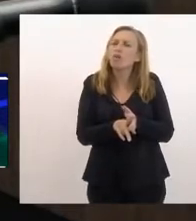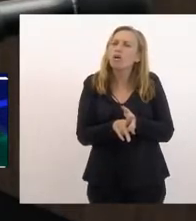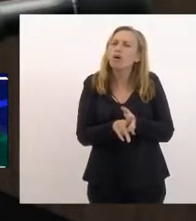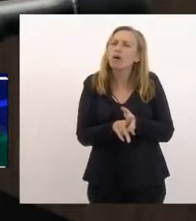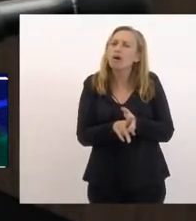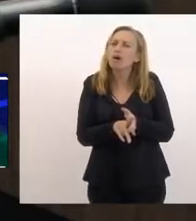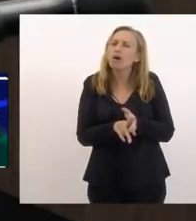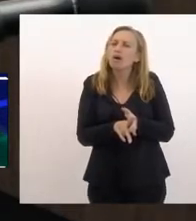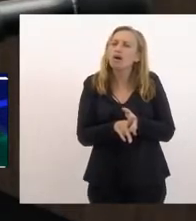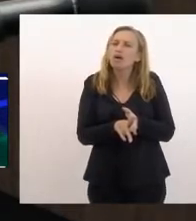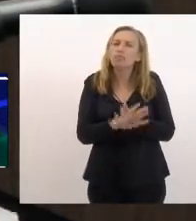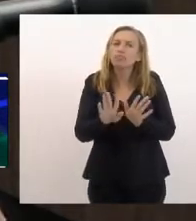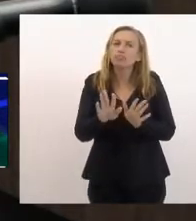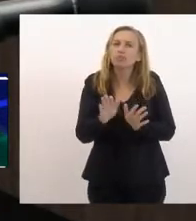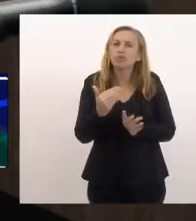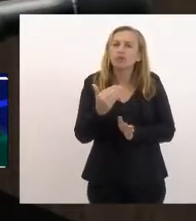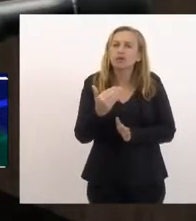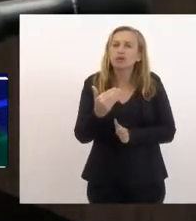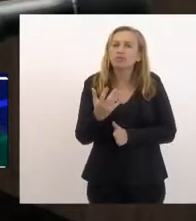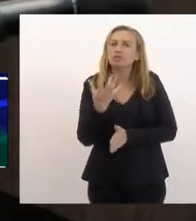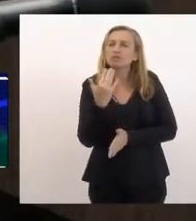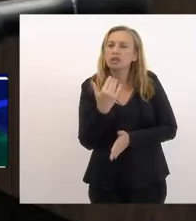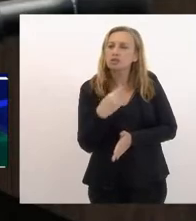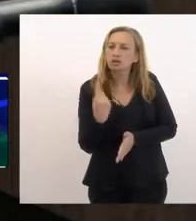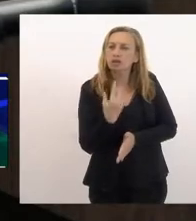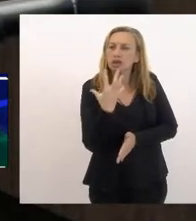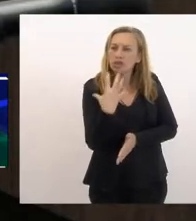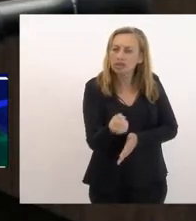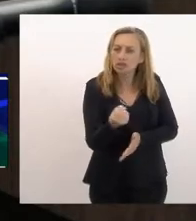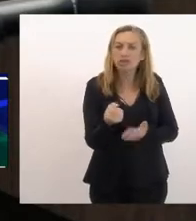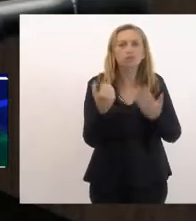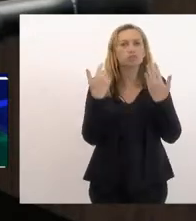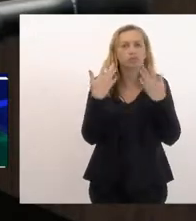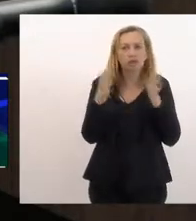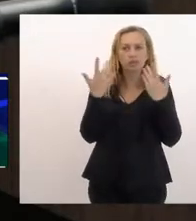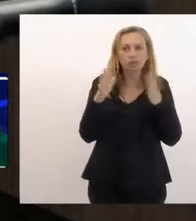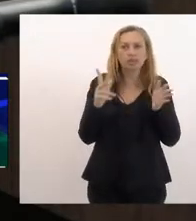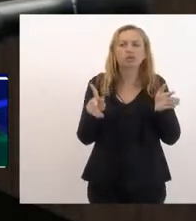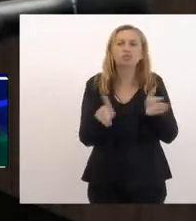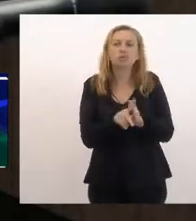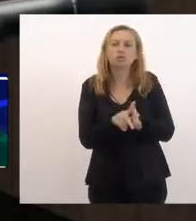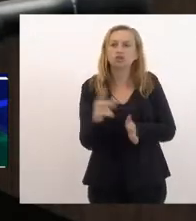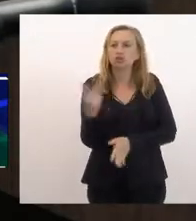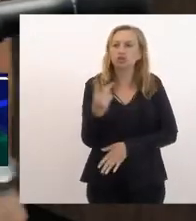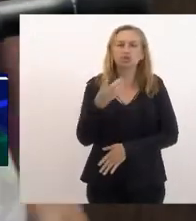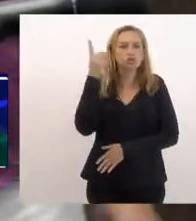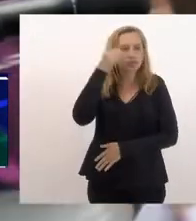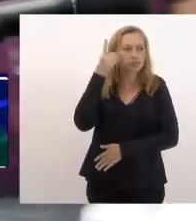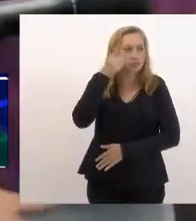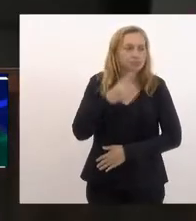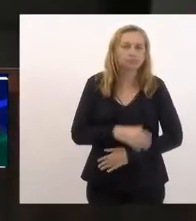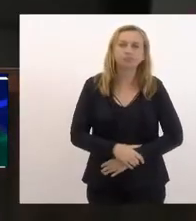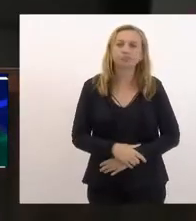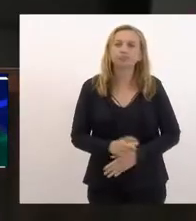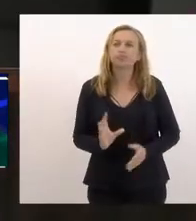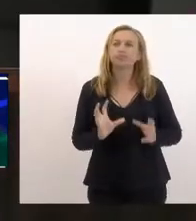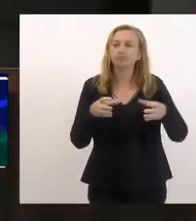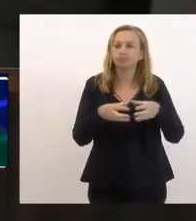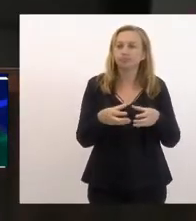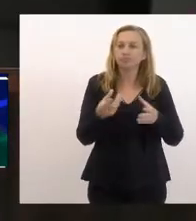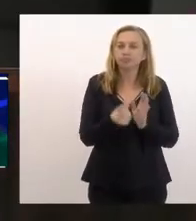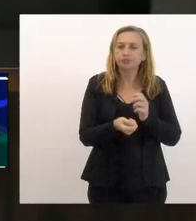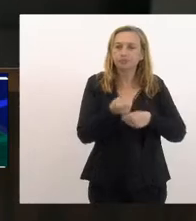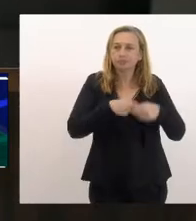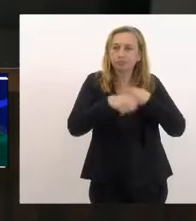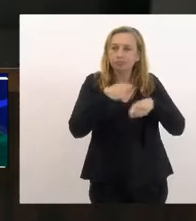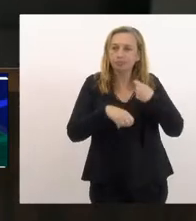o nosso parecer é favorável, com louvor, a esse projeto dos dois deputados. Pela Comissão de Economia, deputado